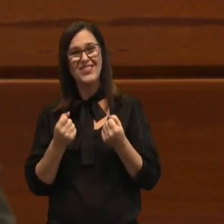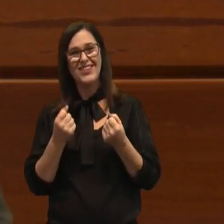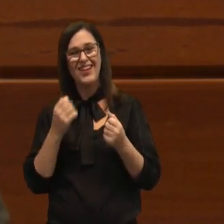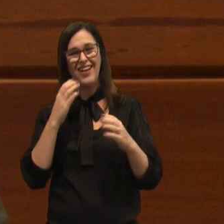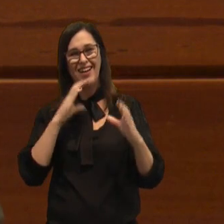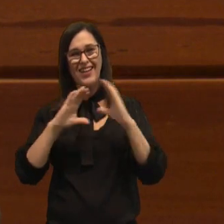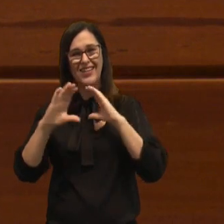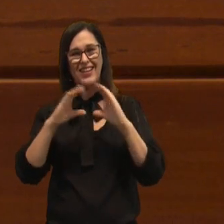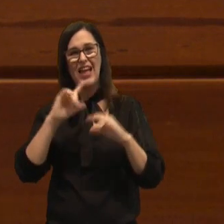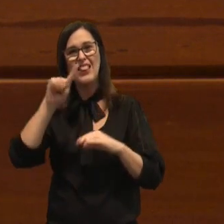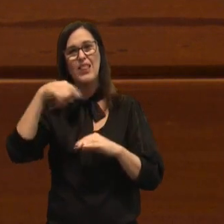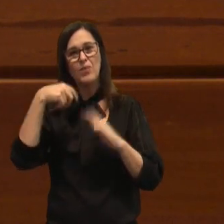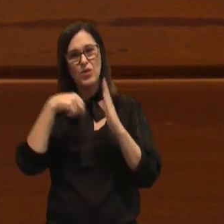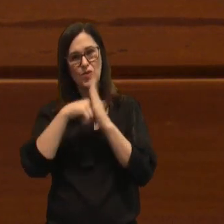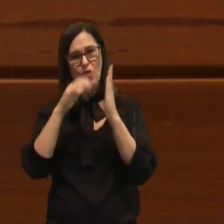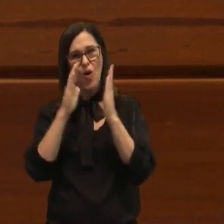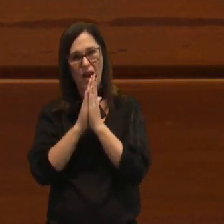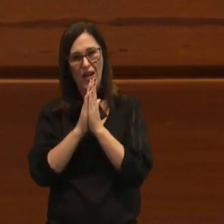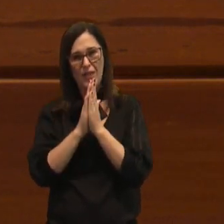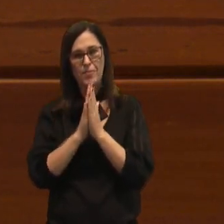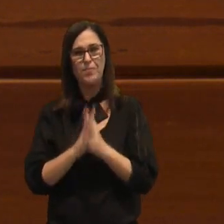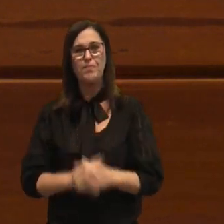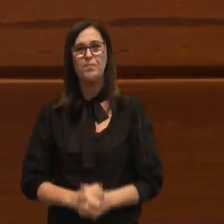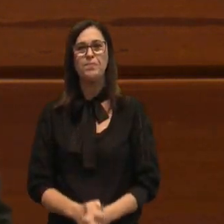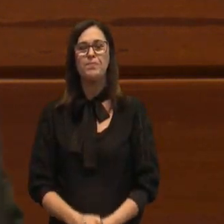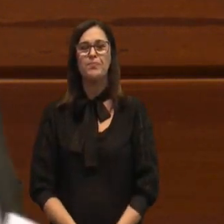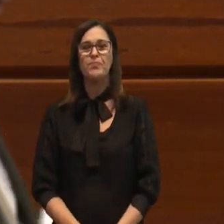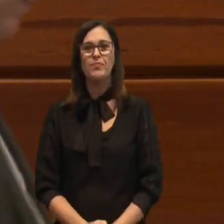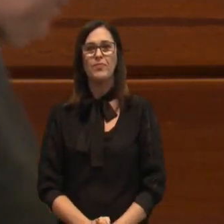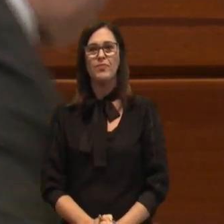e logo após vamos orar ao Senhor.